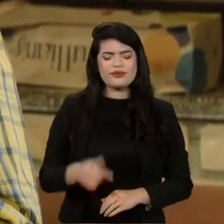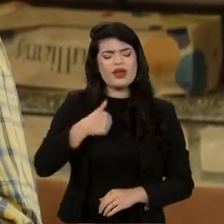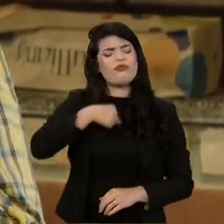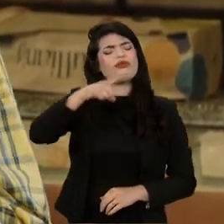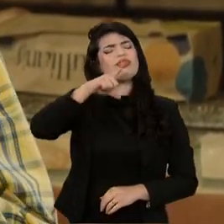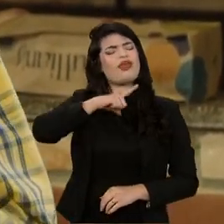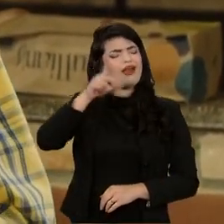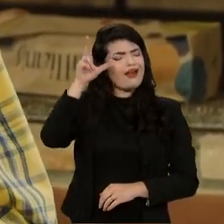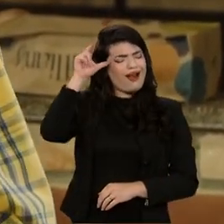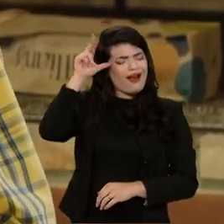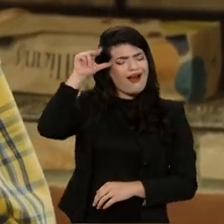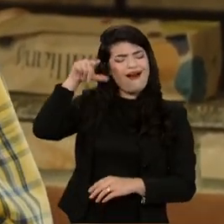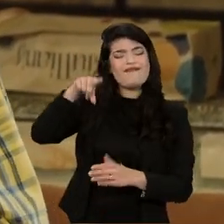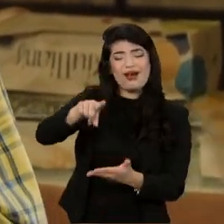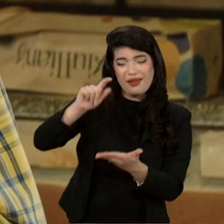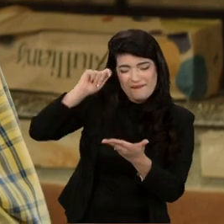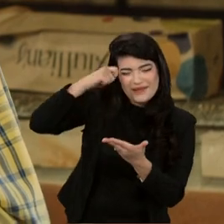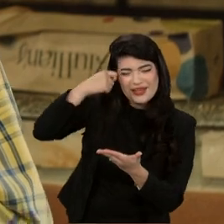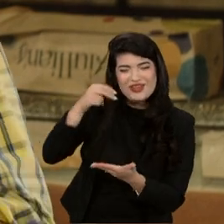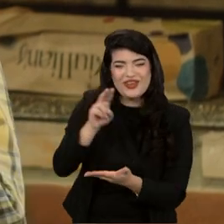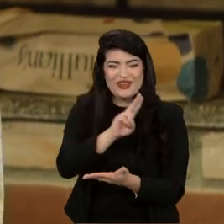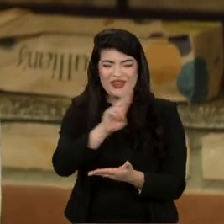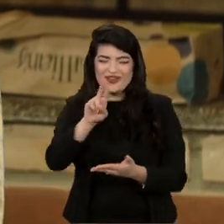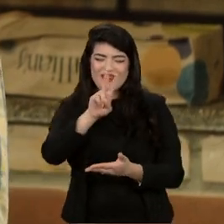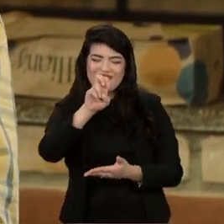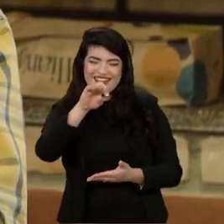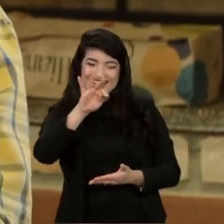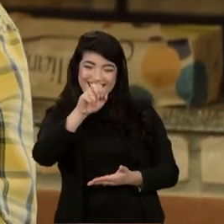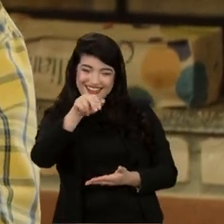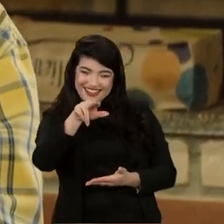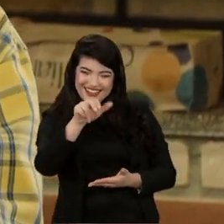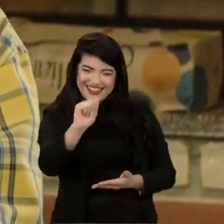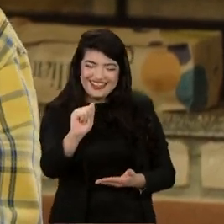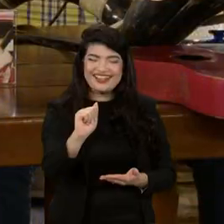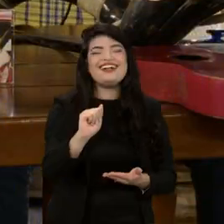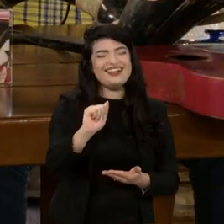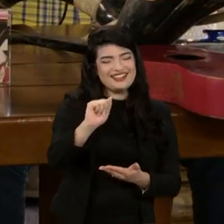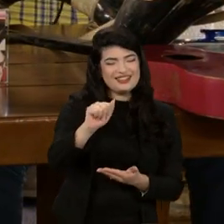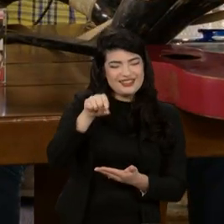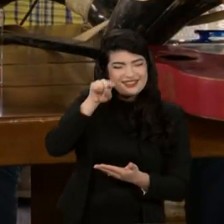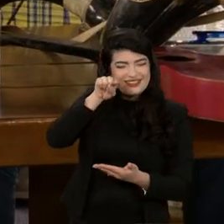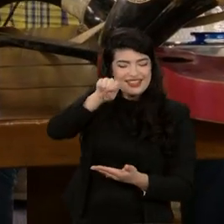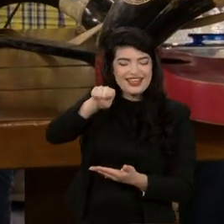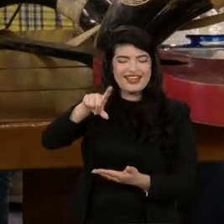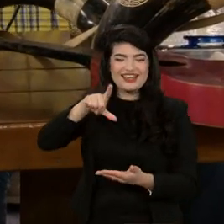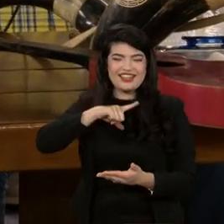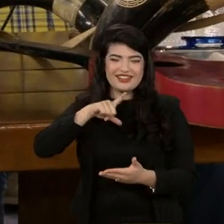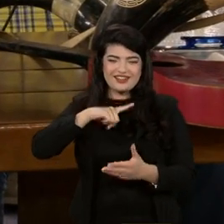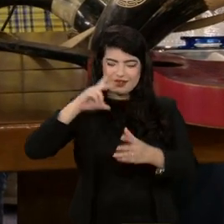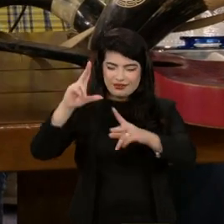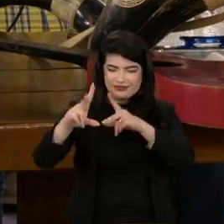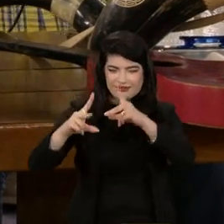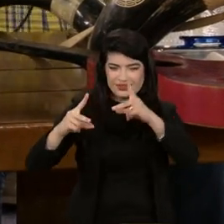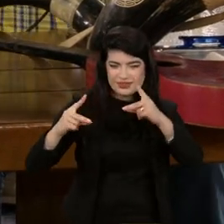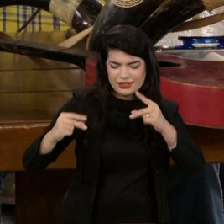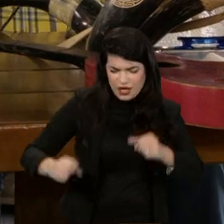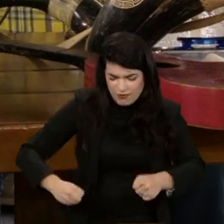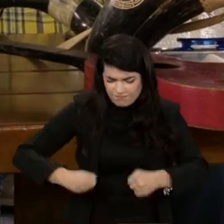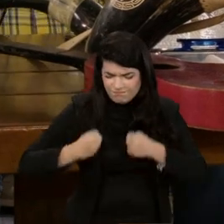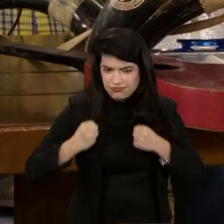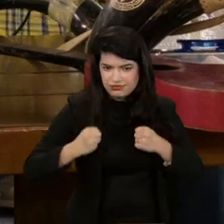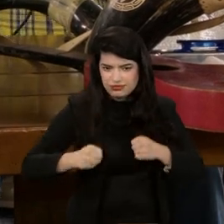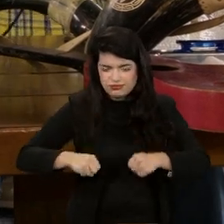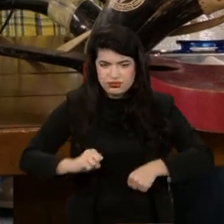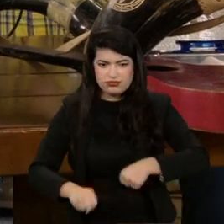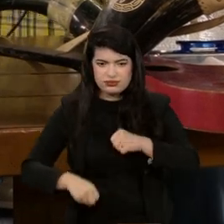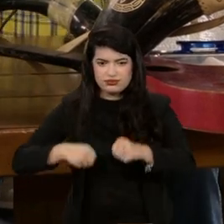Tenho um cavalo preto, por nome de Ventania, um laço de 12 braças,